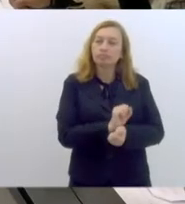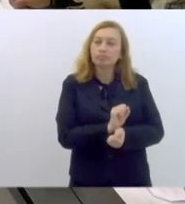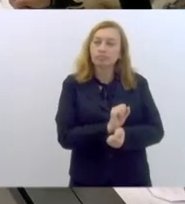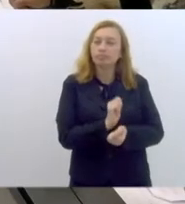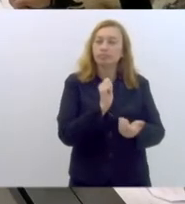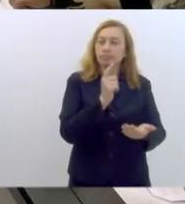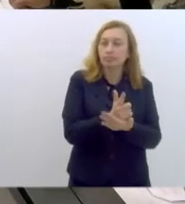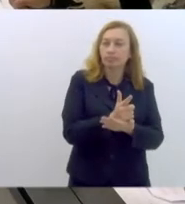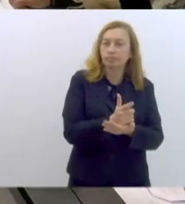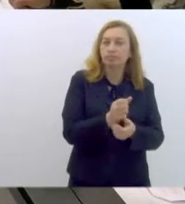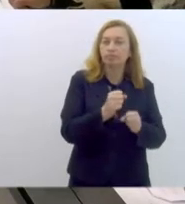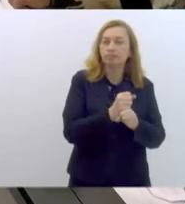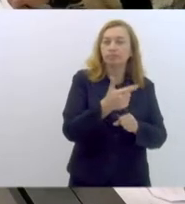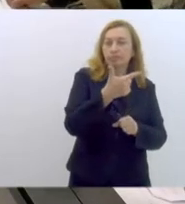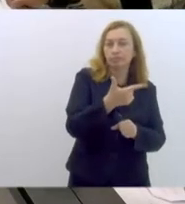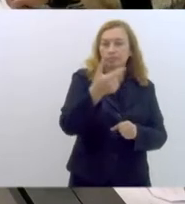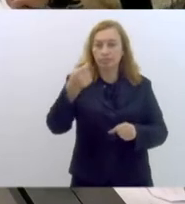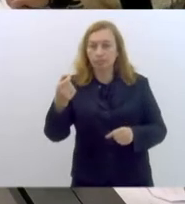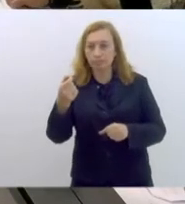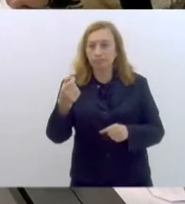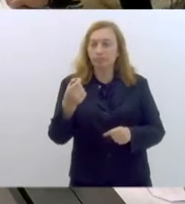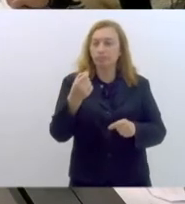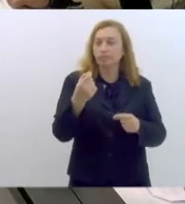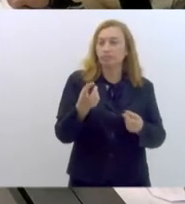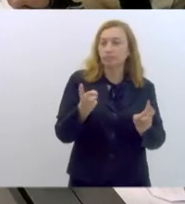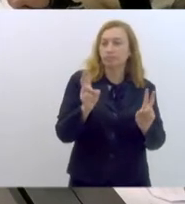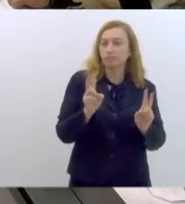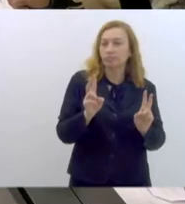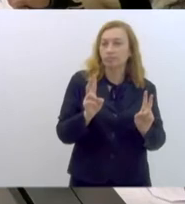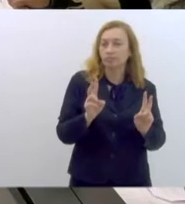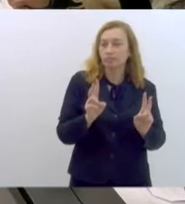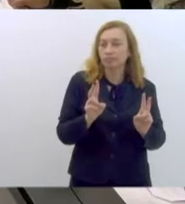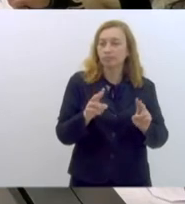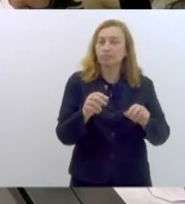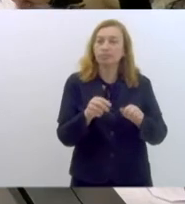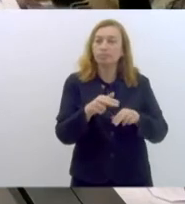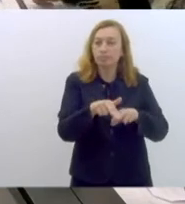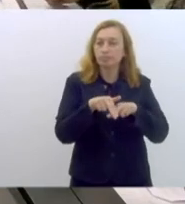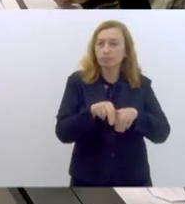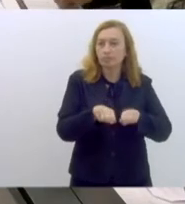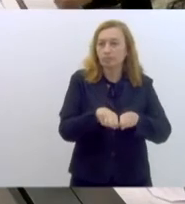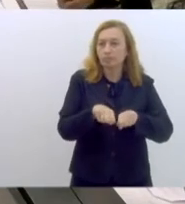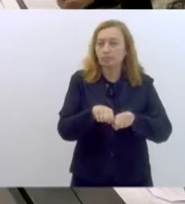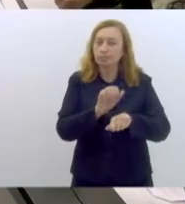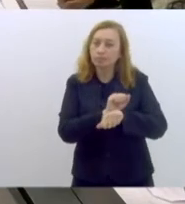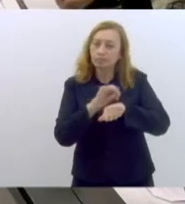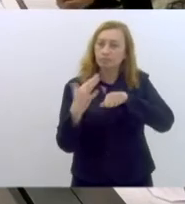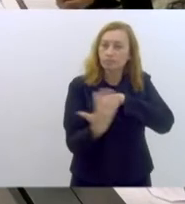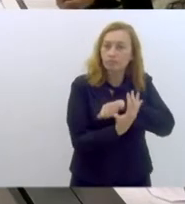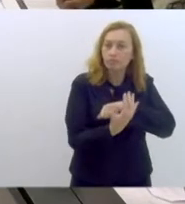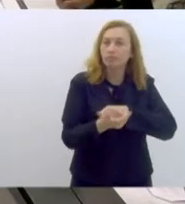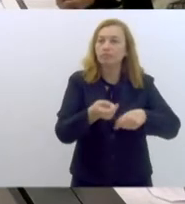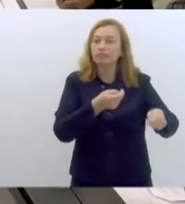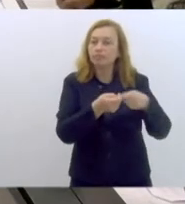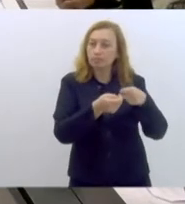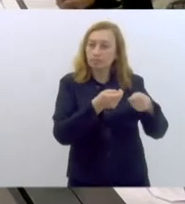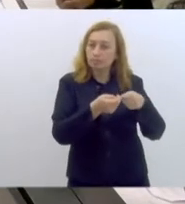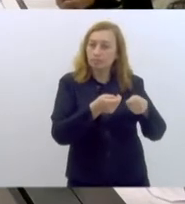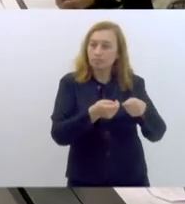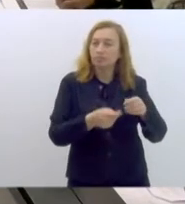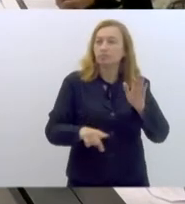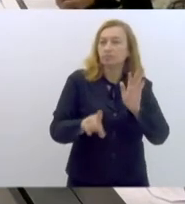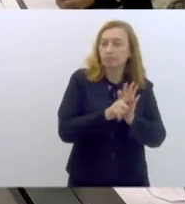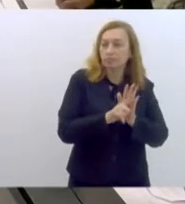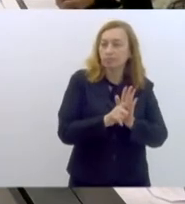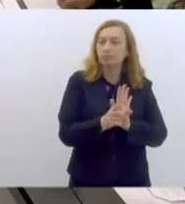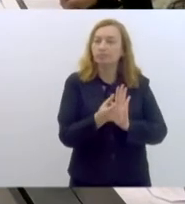no ano de 2020, por questões da época do coronavírus. Então, ficou um controle à parte, já que, pela lei, esse valor